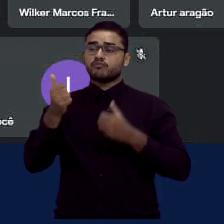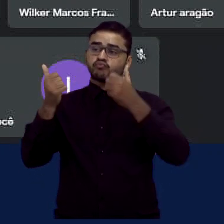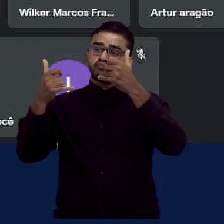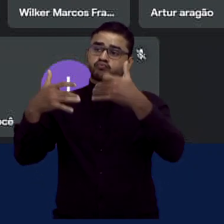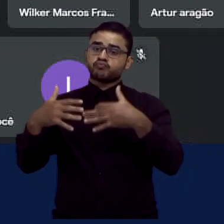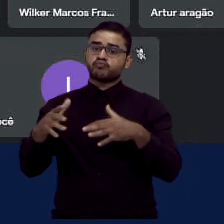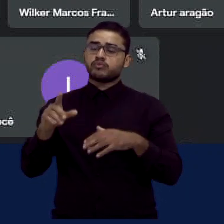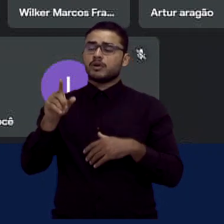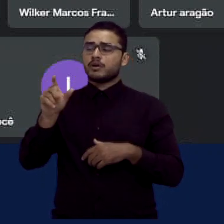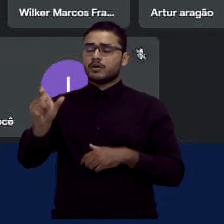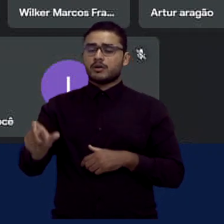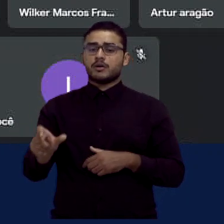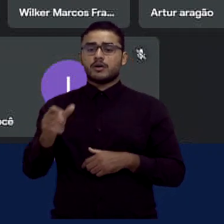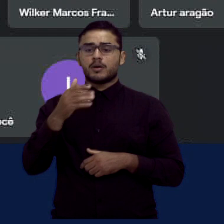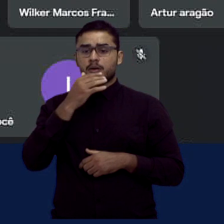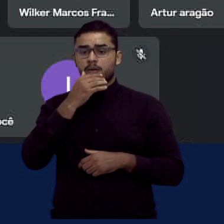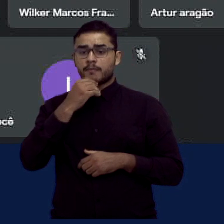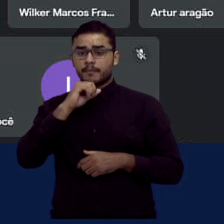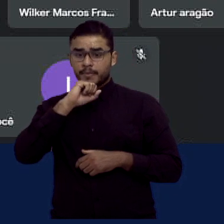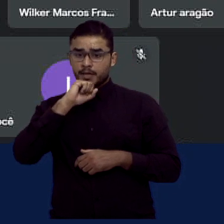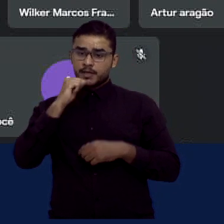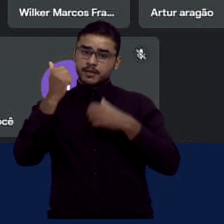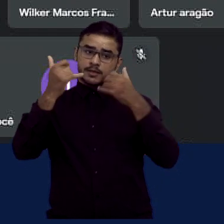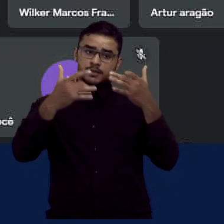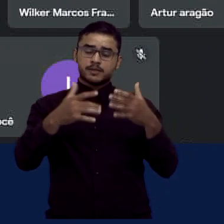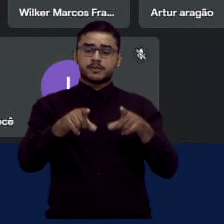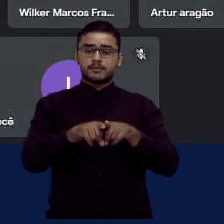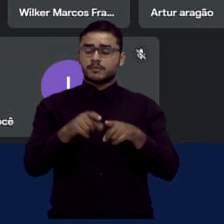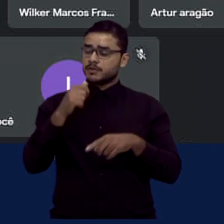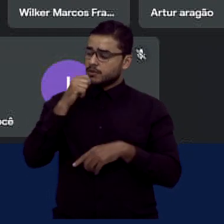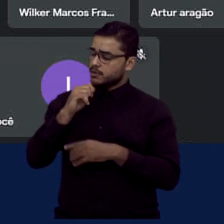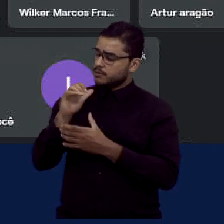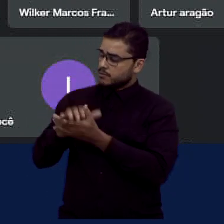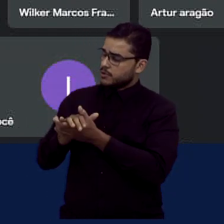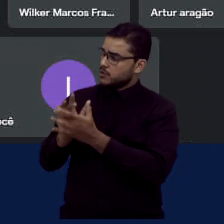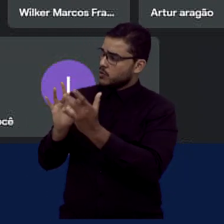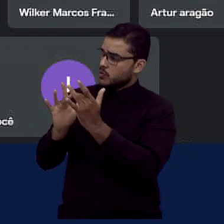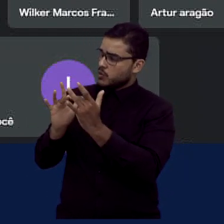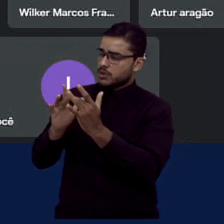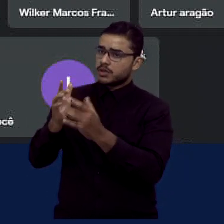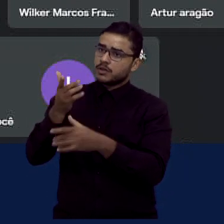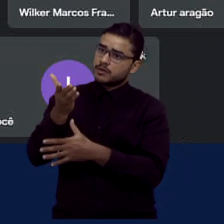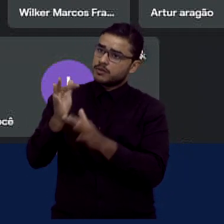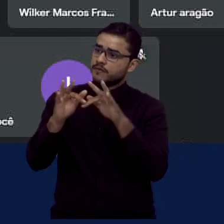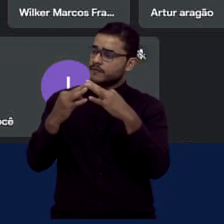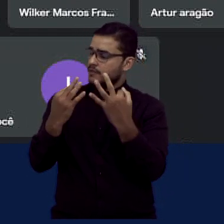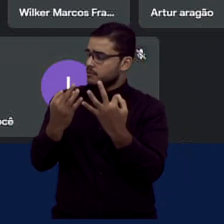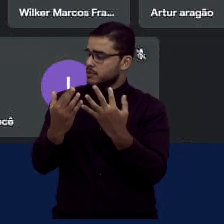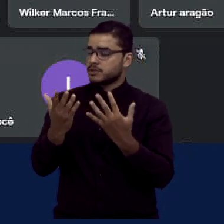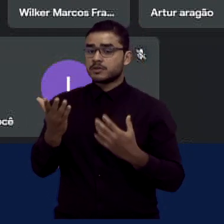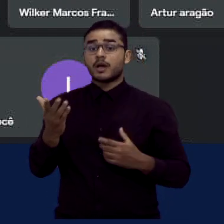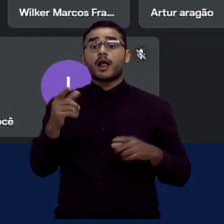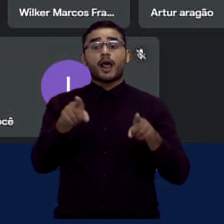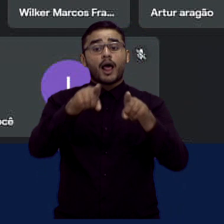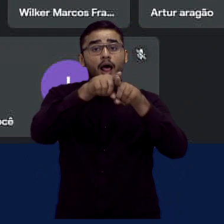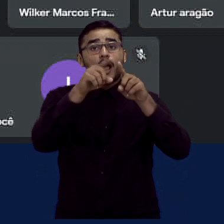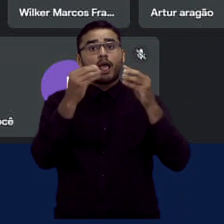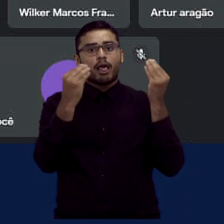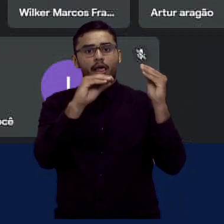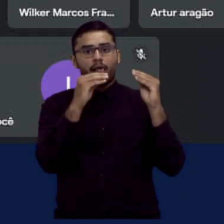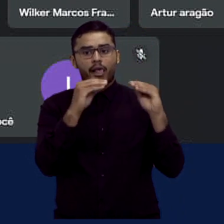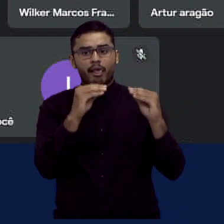com o pai dele, da esposa dele com a família dele. Ele mostra, inclusive, os momentos em que ele vai pro